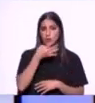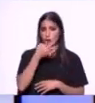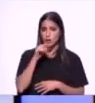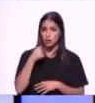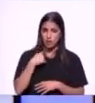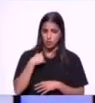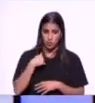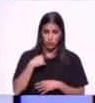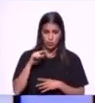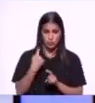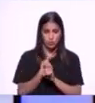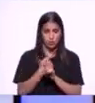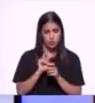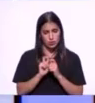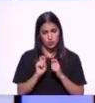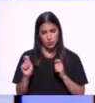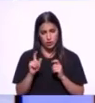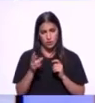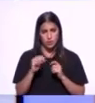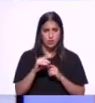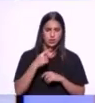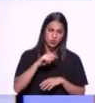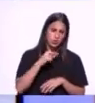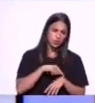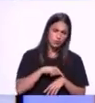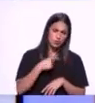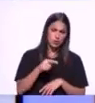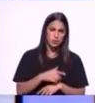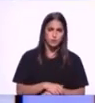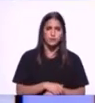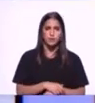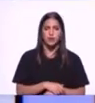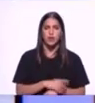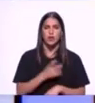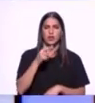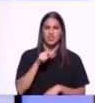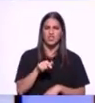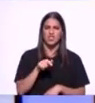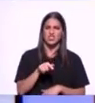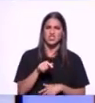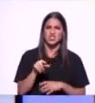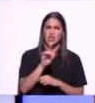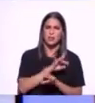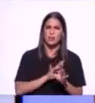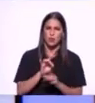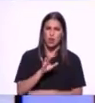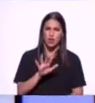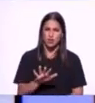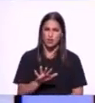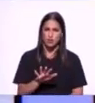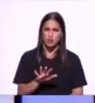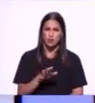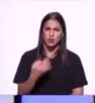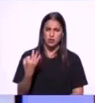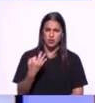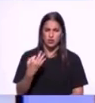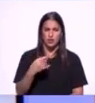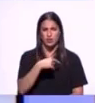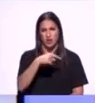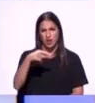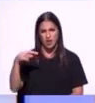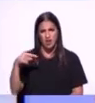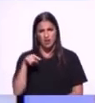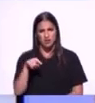peço desculpa de me ter alongado. Estás à vontade, ainda temos algum tempo. Este campeonato, que teve estas situações